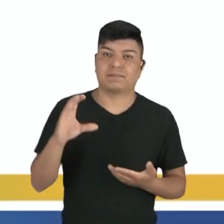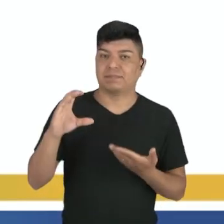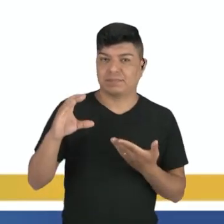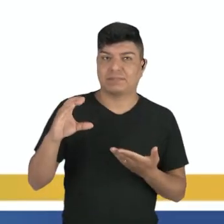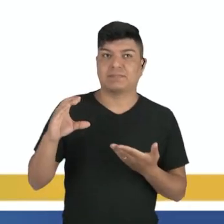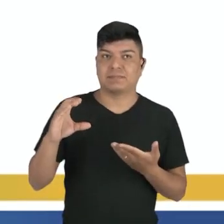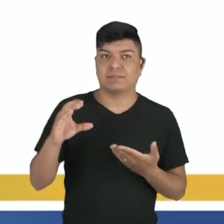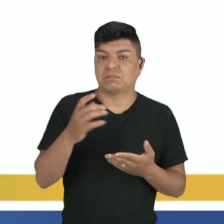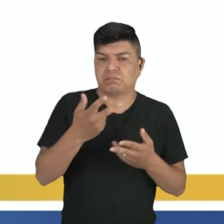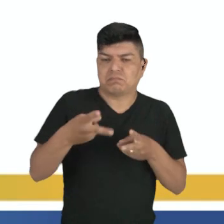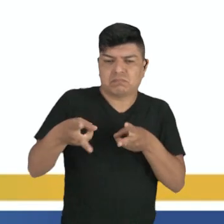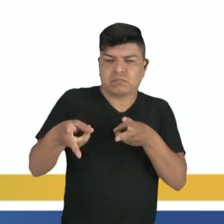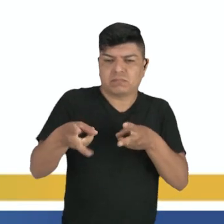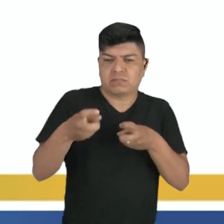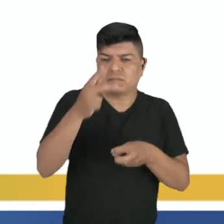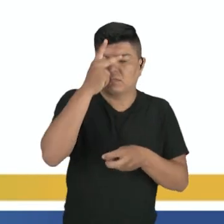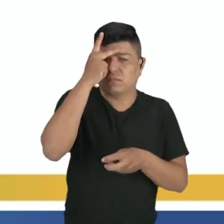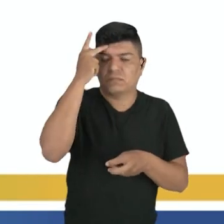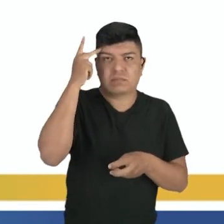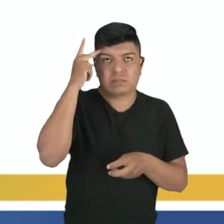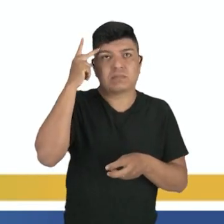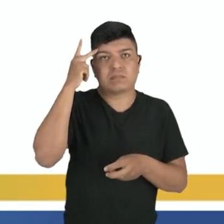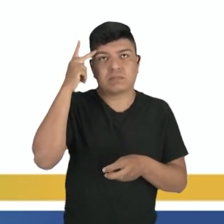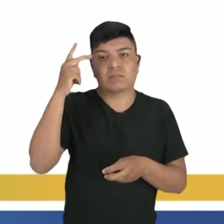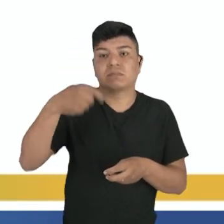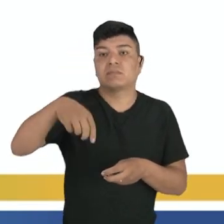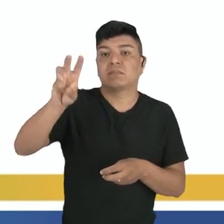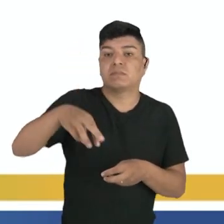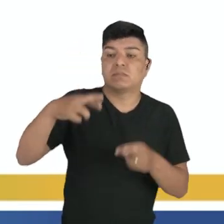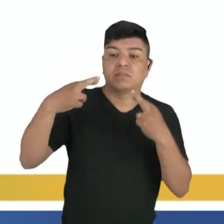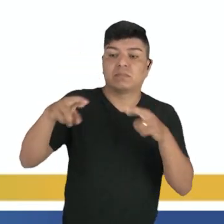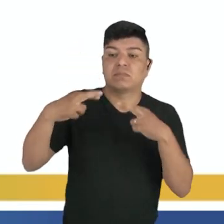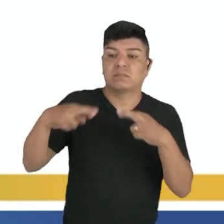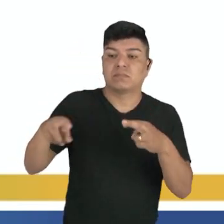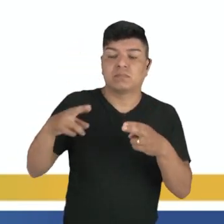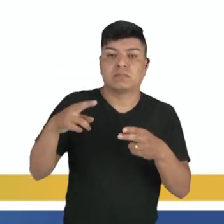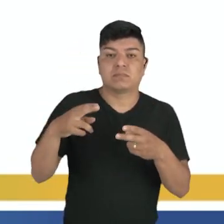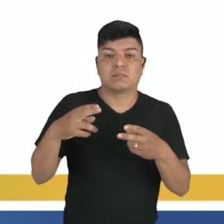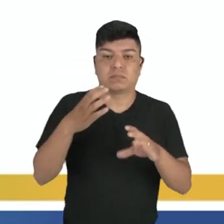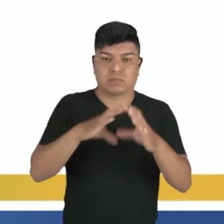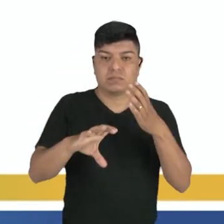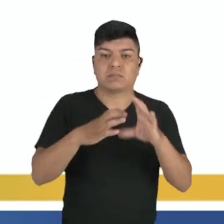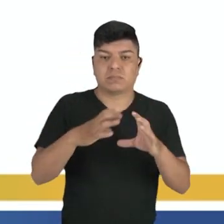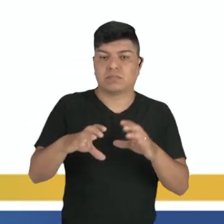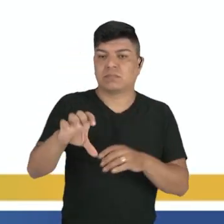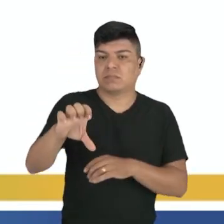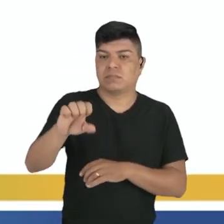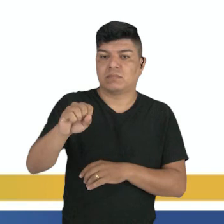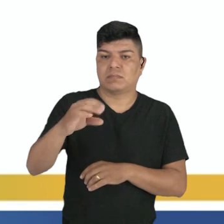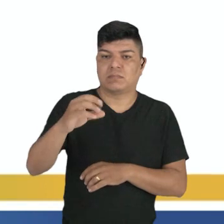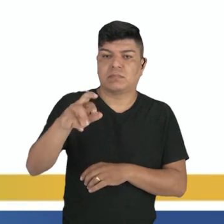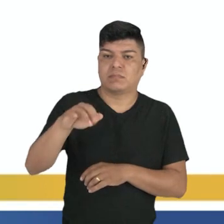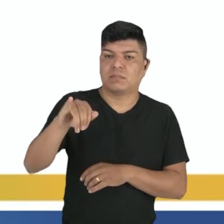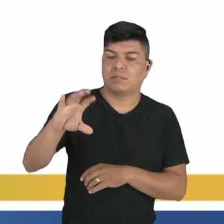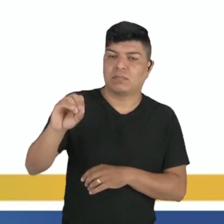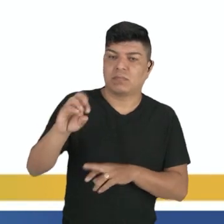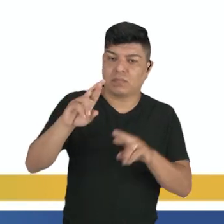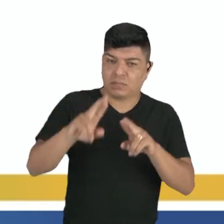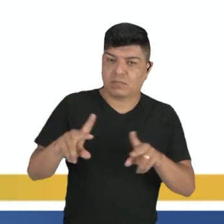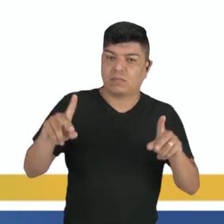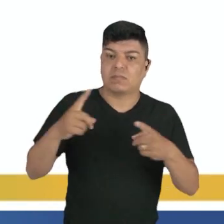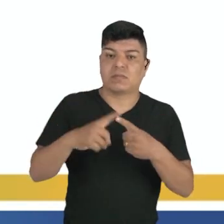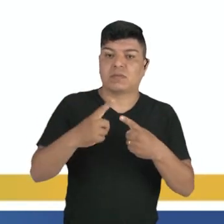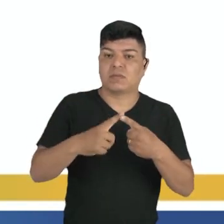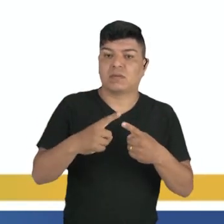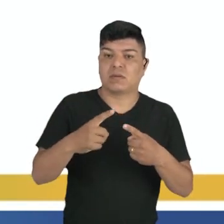né? Não há identificação da pessoa quem o eu lírico critica. Essa é a cantiga de escárnio, diferencia-se da cantiga de maldizer porque